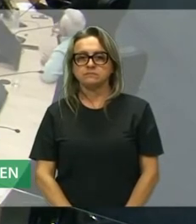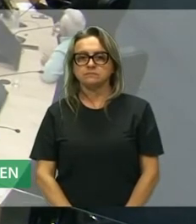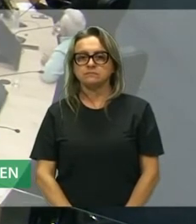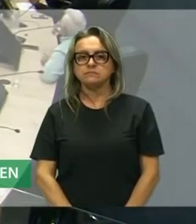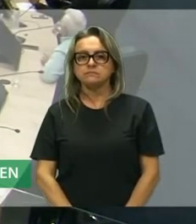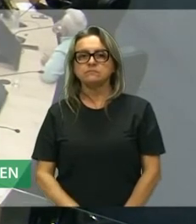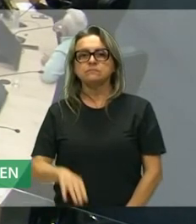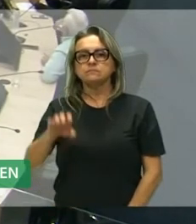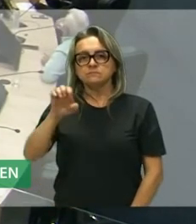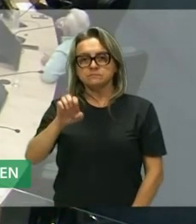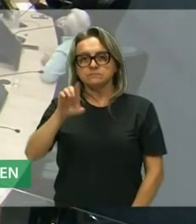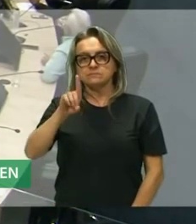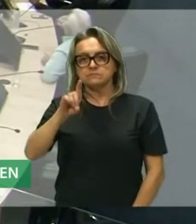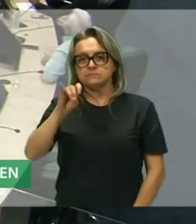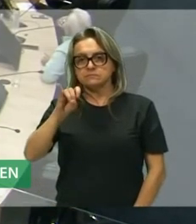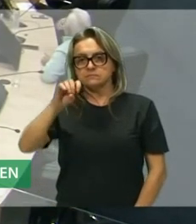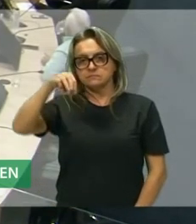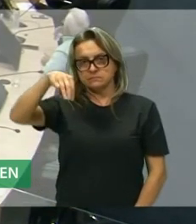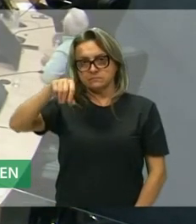Edmar? Bom,